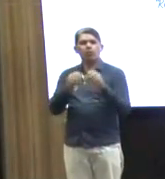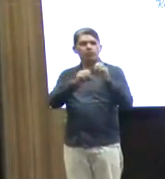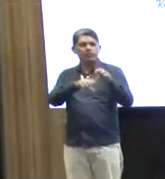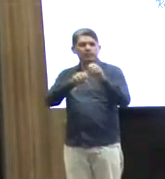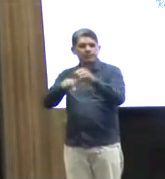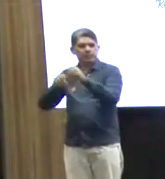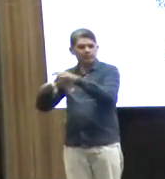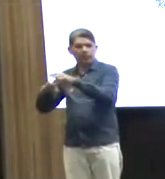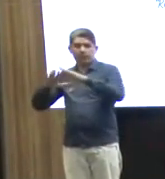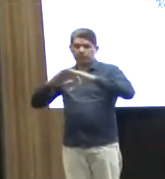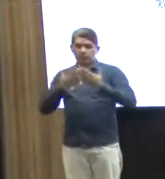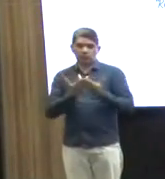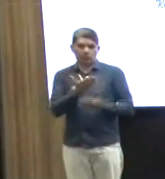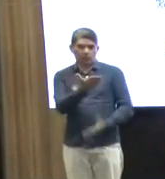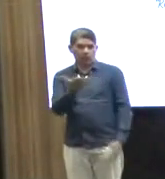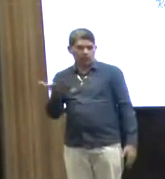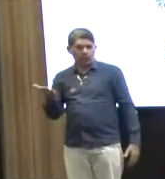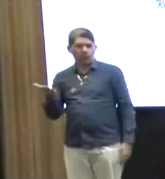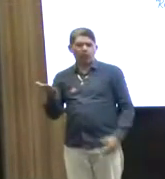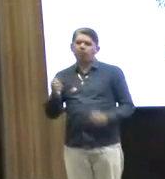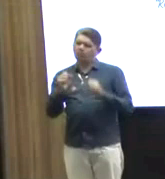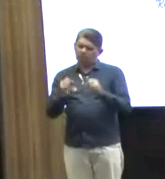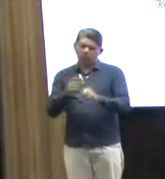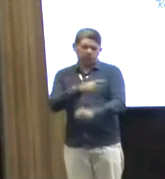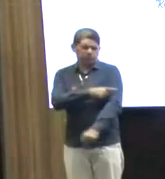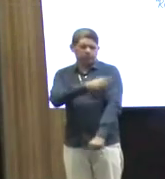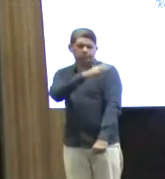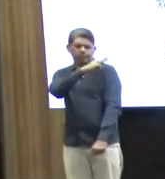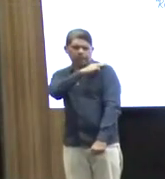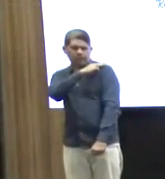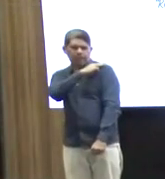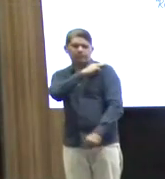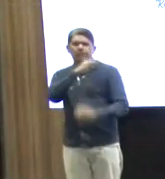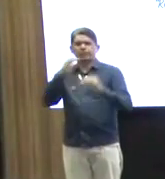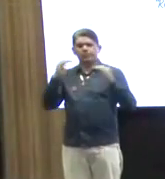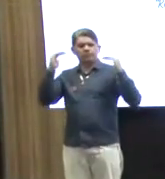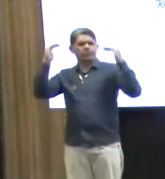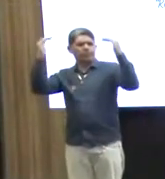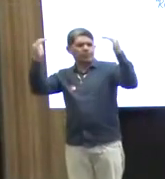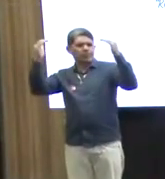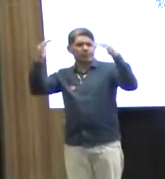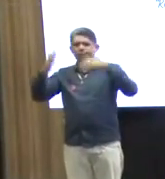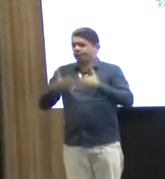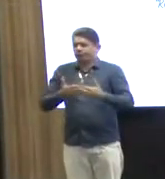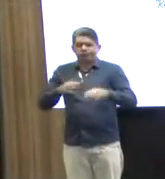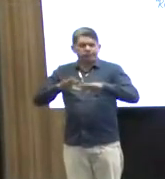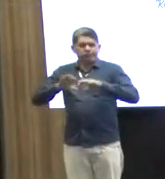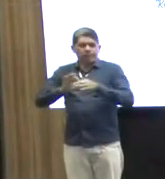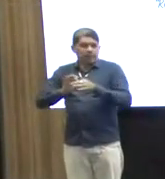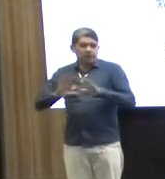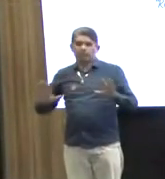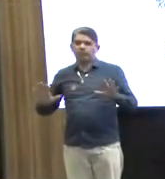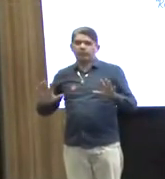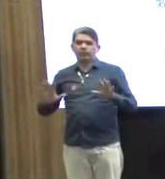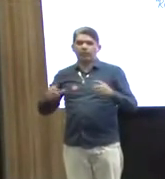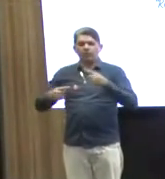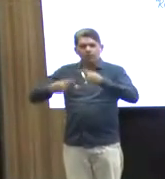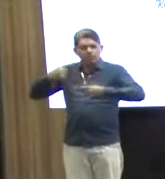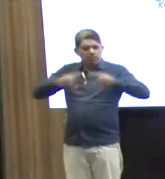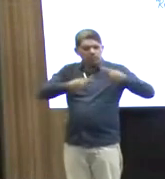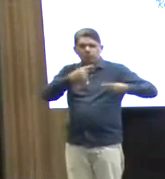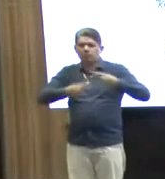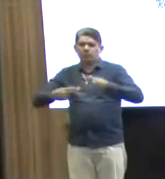aula. Quer seja na educação básica, quer seja no ensino superior. Porque essa discussão não é só para a educação básica. Essa discussão é para a